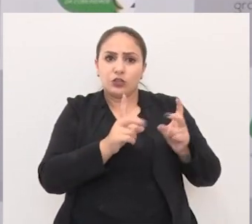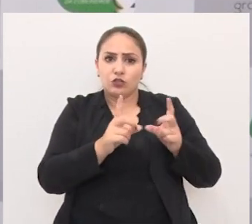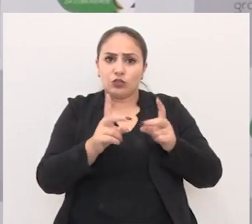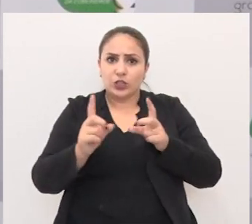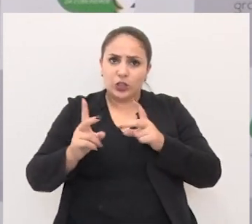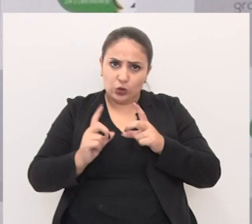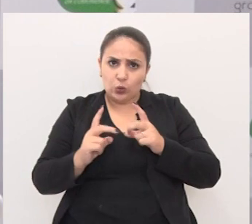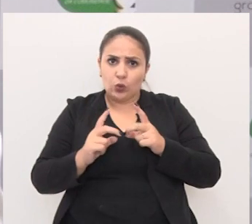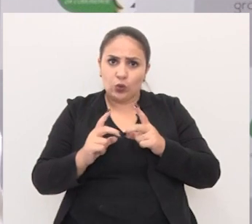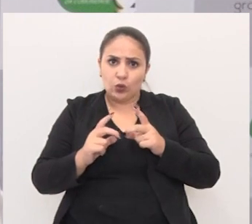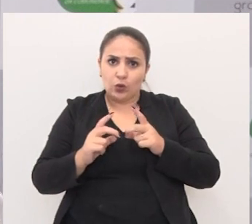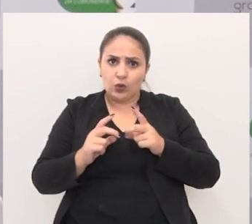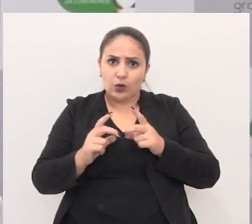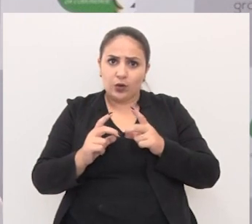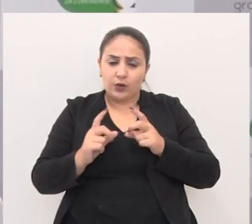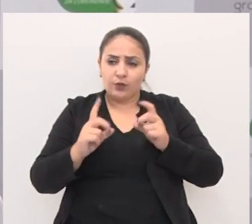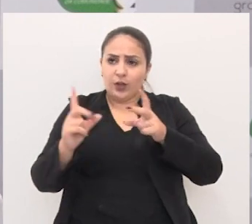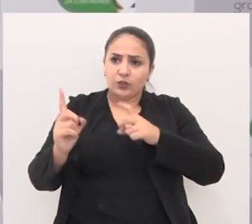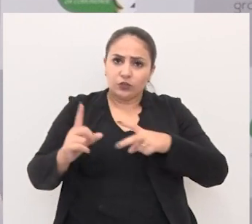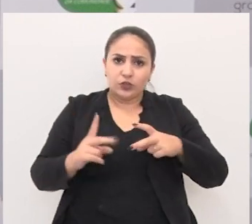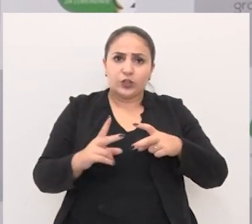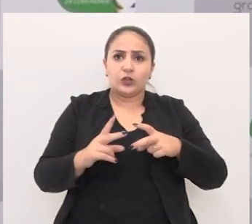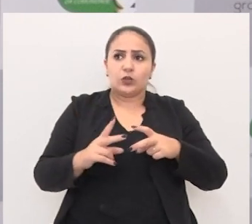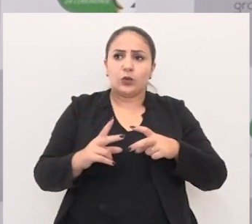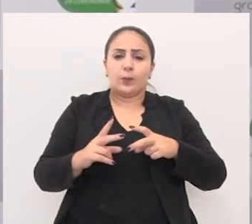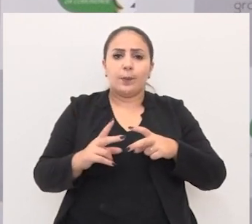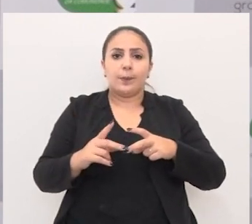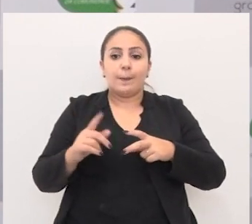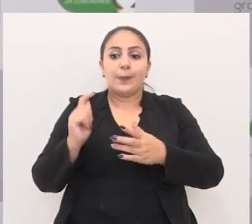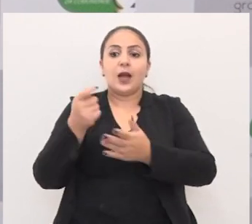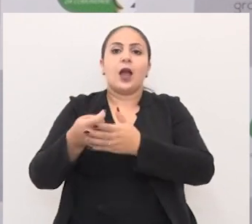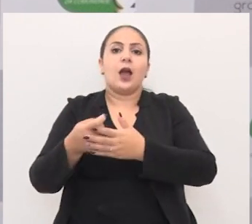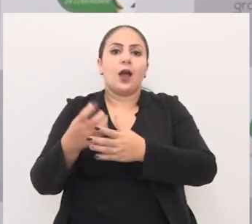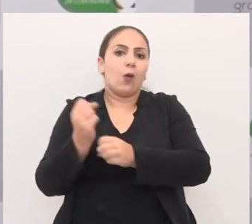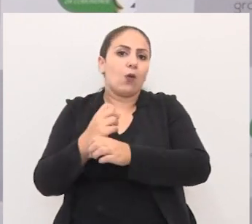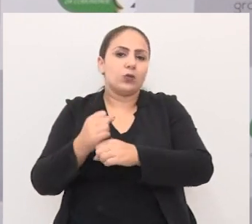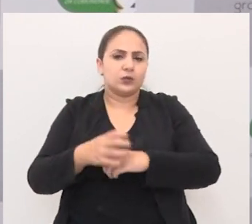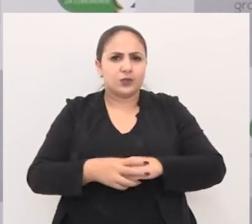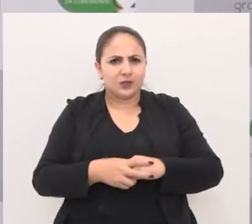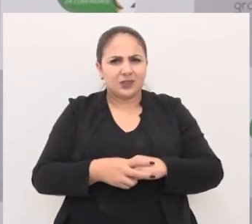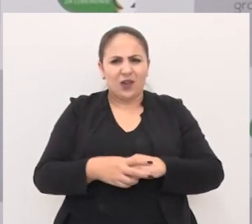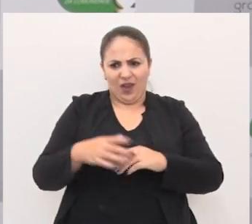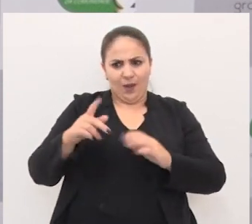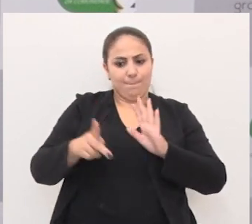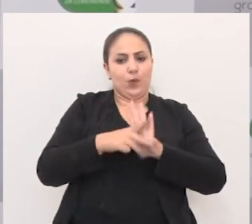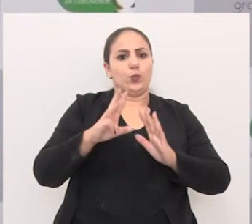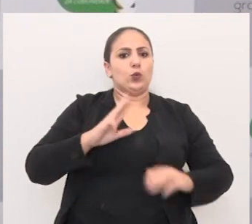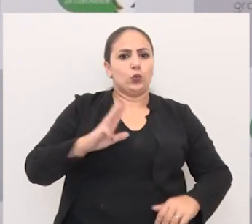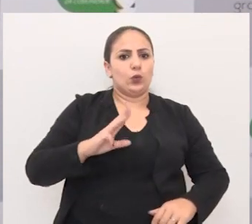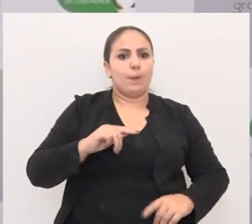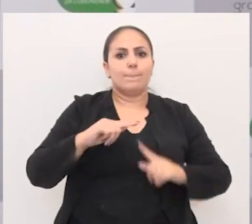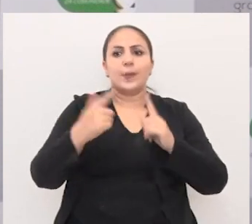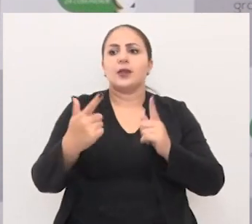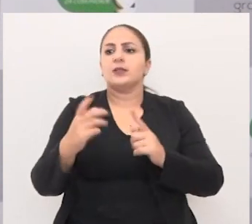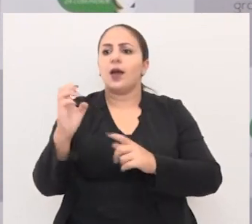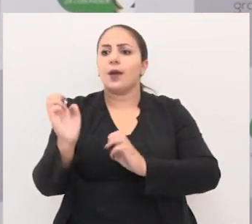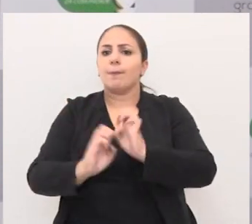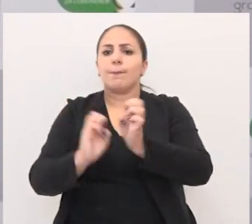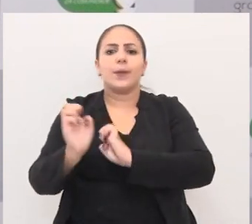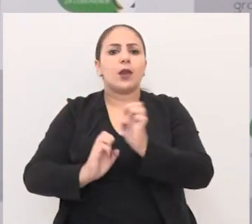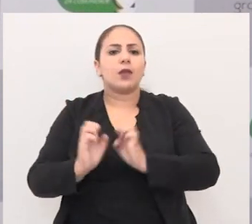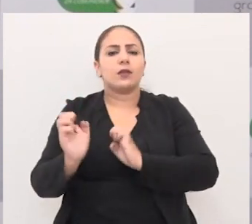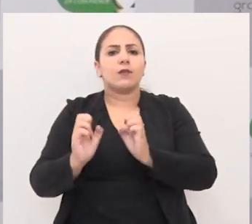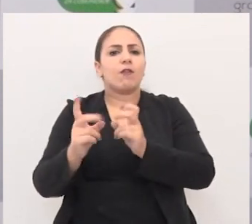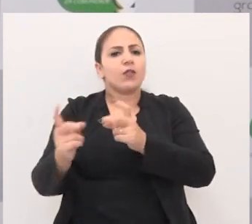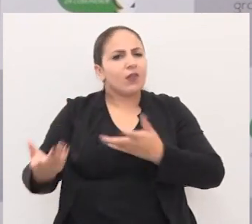apartamento é do Lula, mas está garantido o pagamento de uma dívida da empresa que construiu o imóvel em outro processo federal, em outro juiz federal. Então